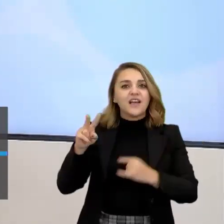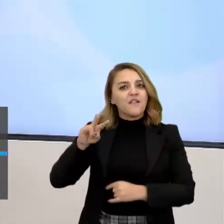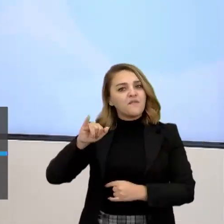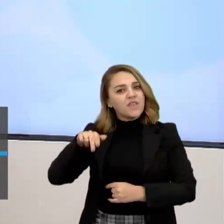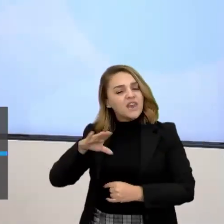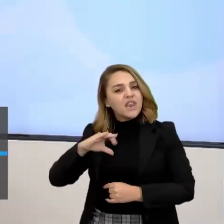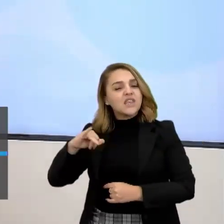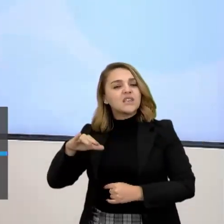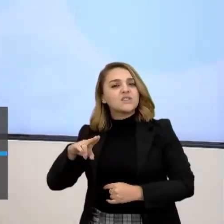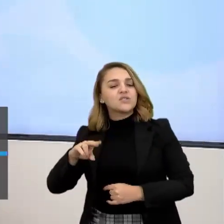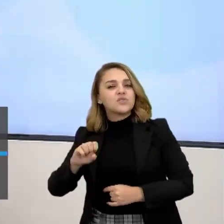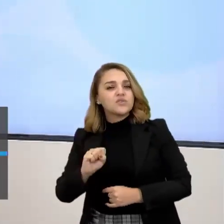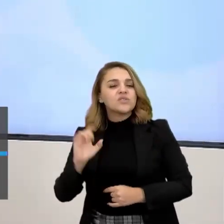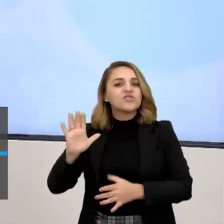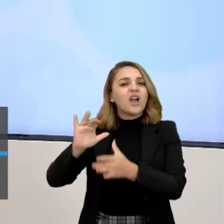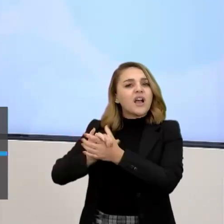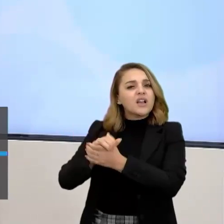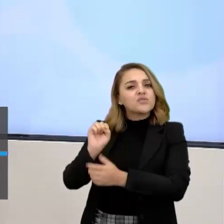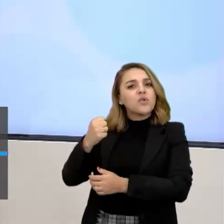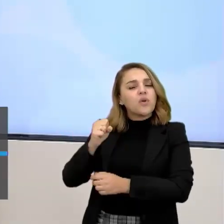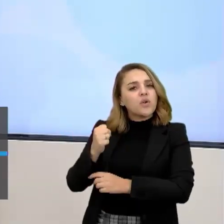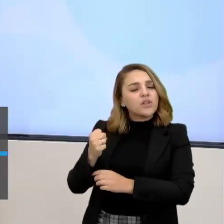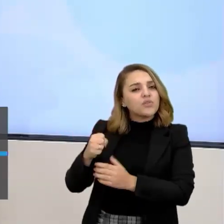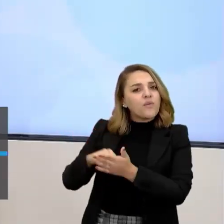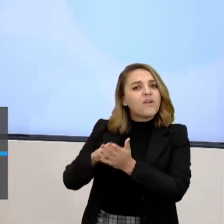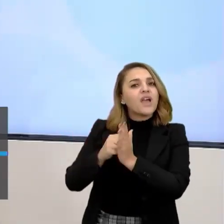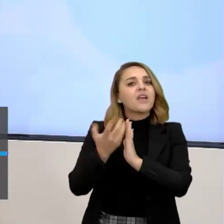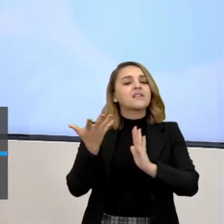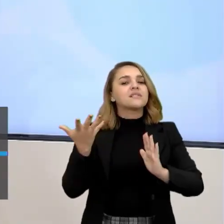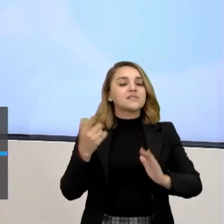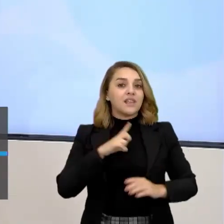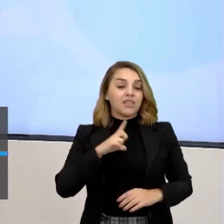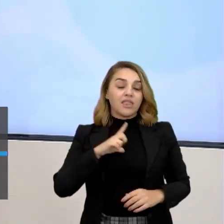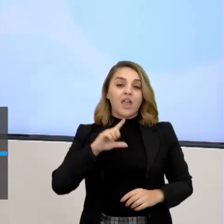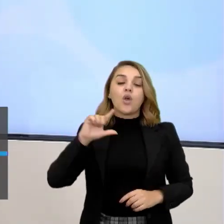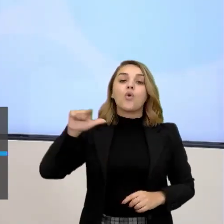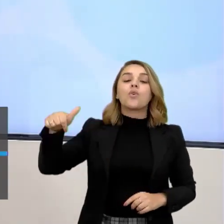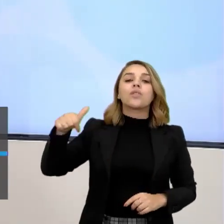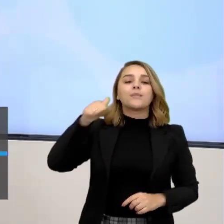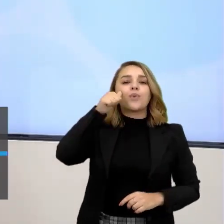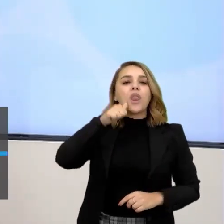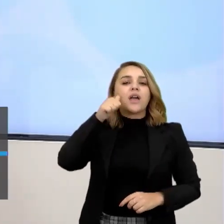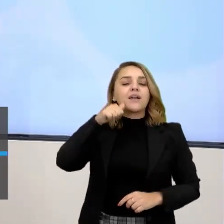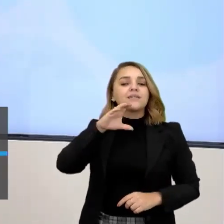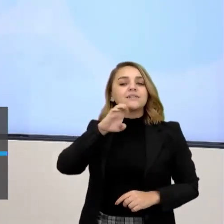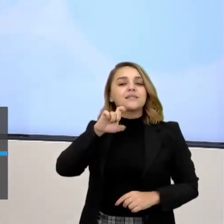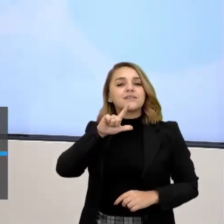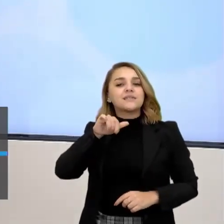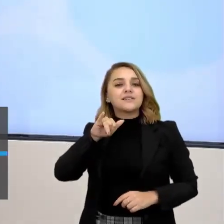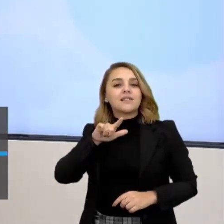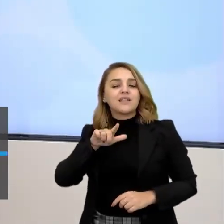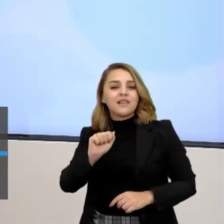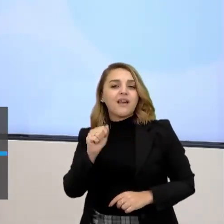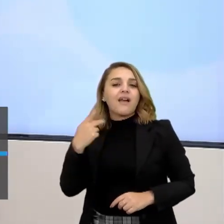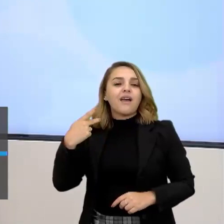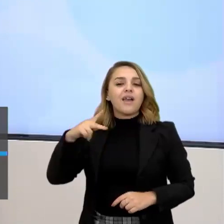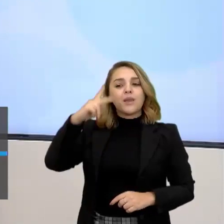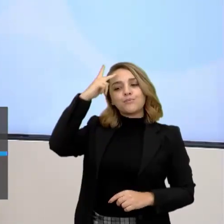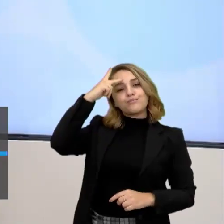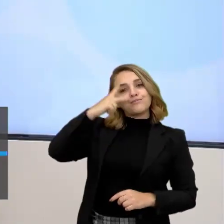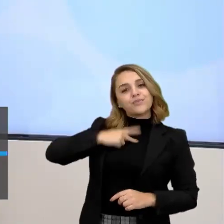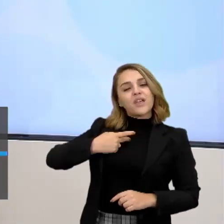vezes, escreve sobre a paixão, sobre o amor. E você tem lá a Cecília Meirelles, que ela escreve sobre o quê? Sobre a vida